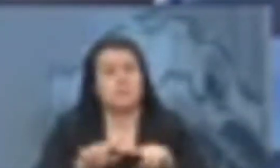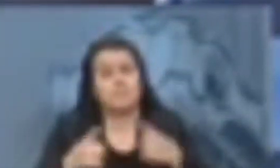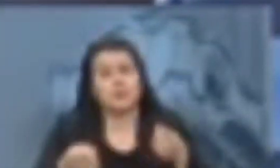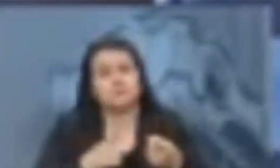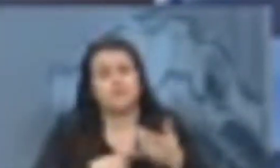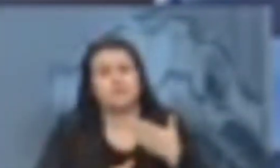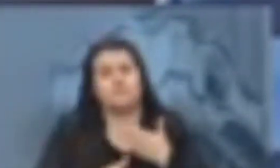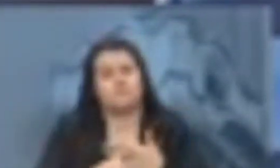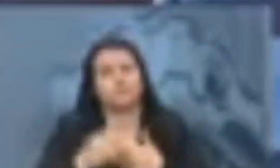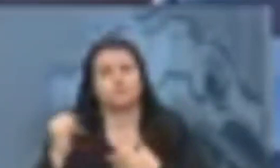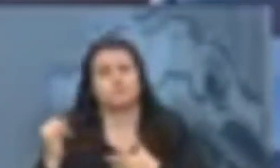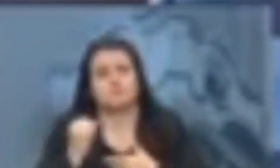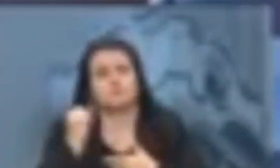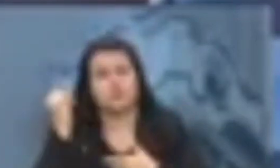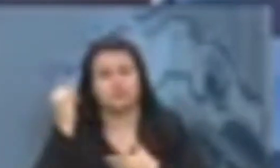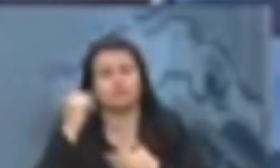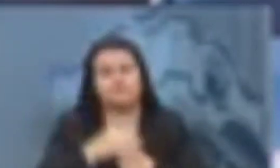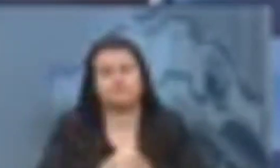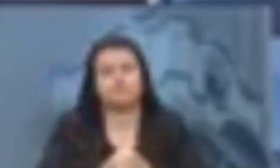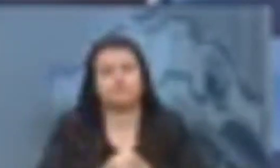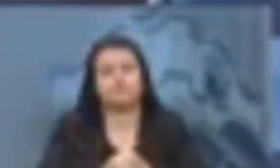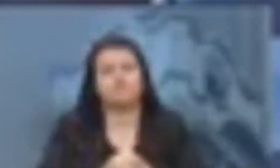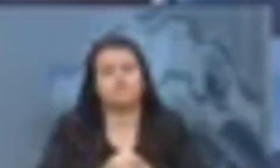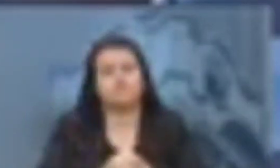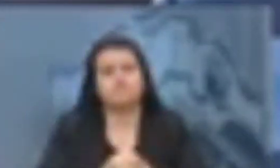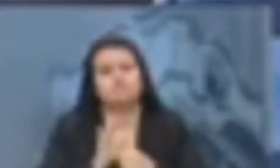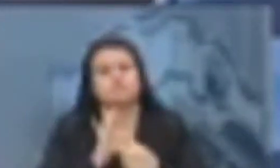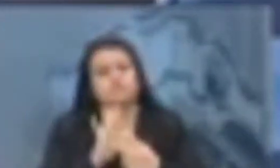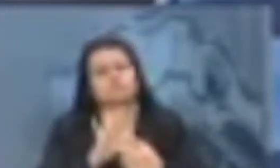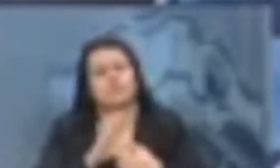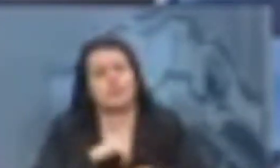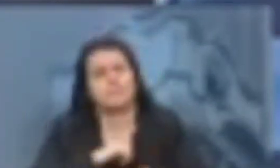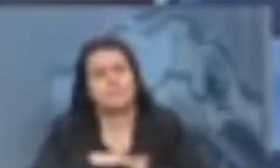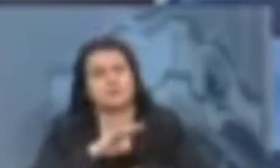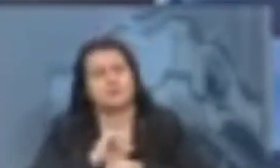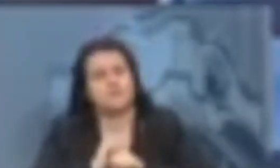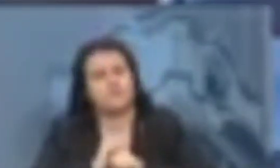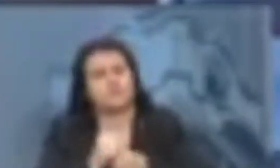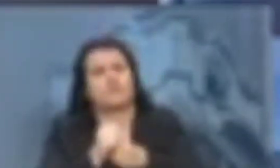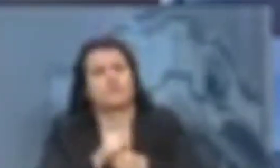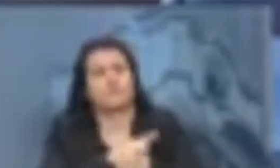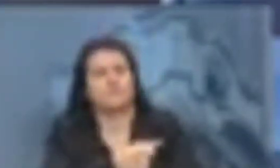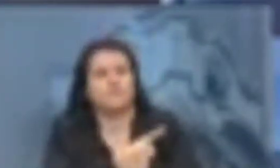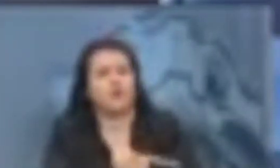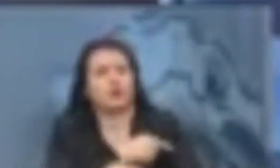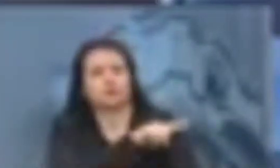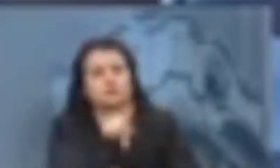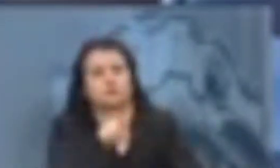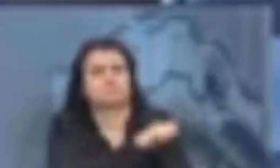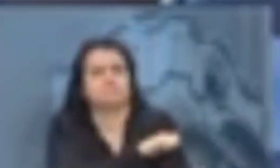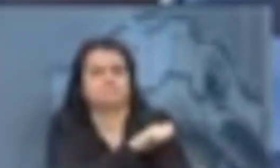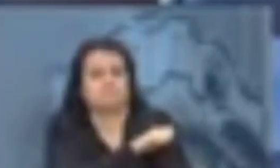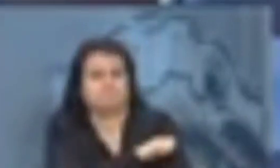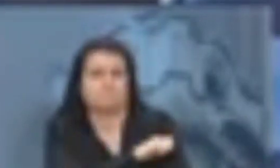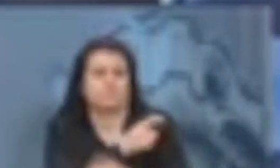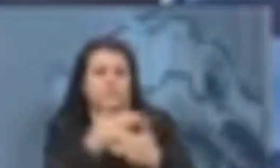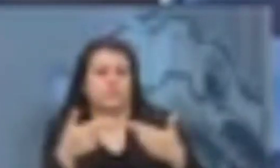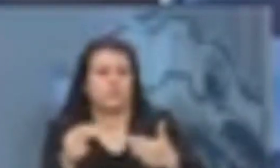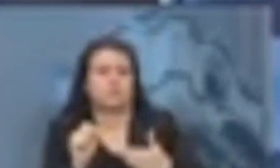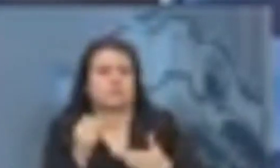função essencial, que é fortalecer essas entidades e fortalecer os estudantes nas suas